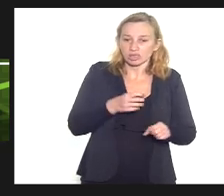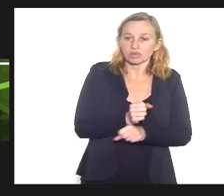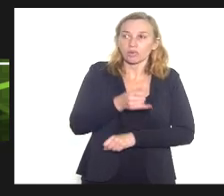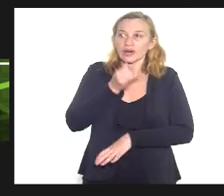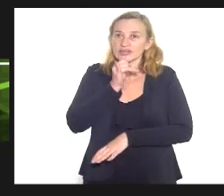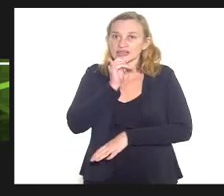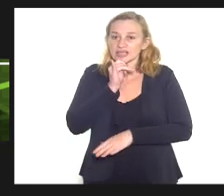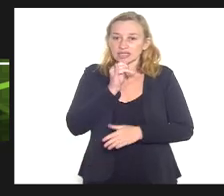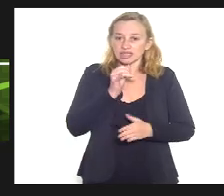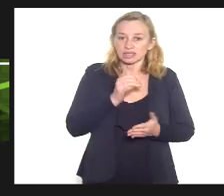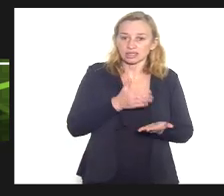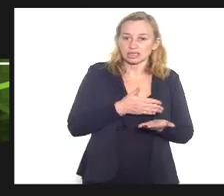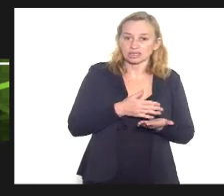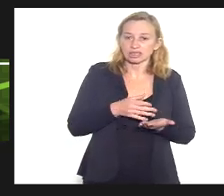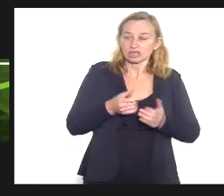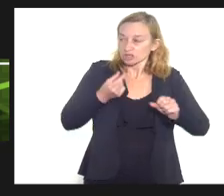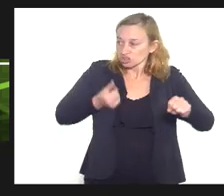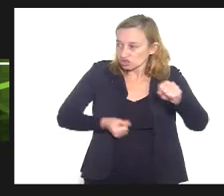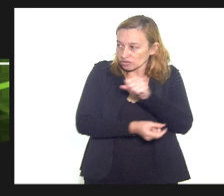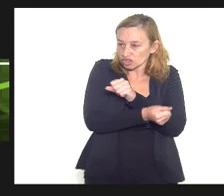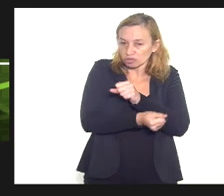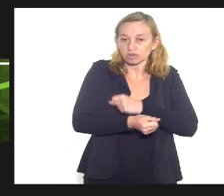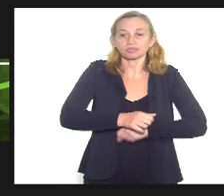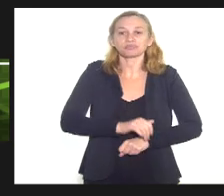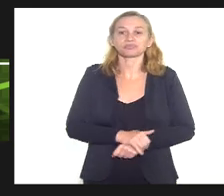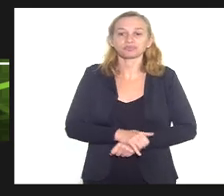exemplo, na fase de investimentos, né?